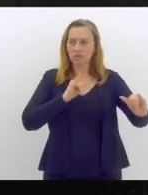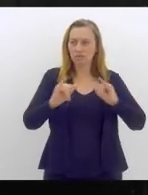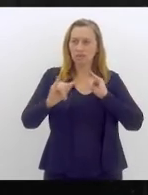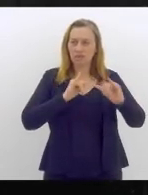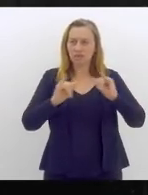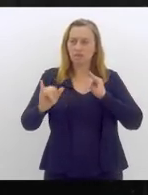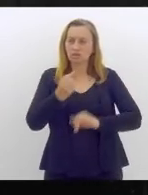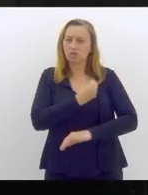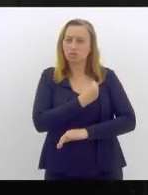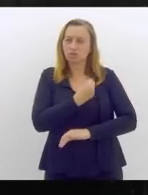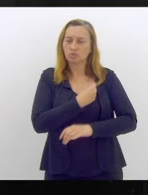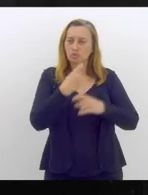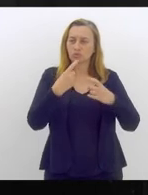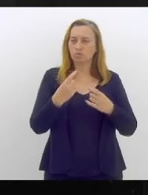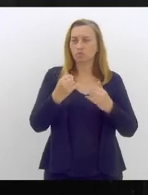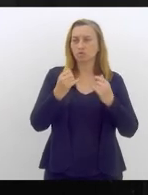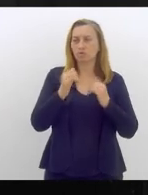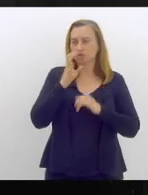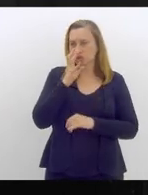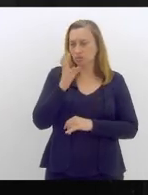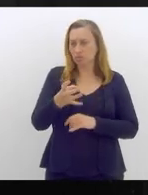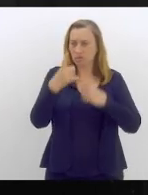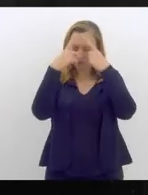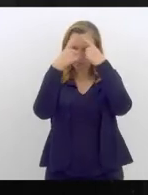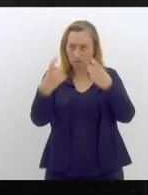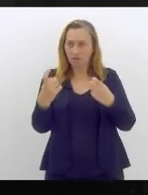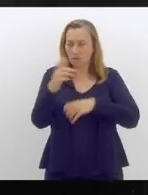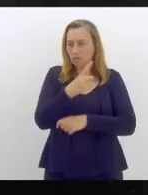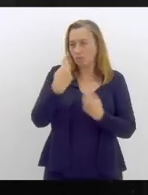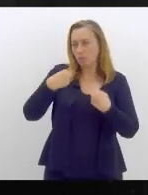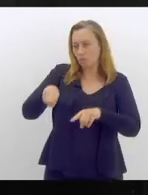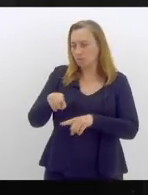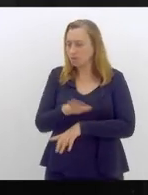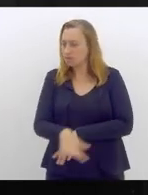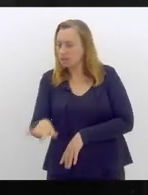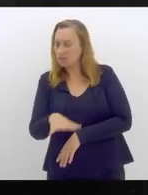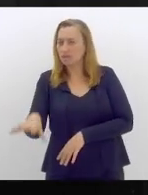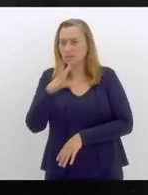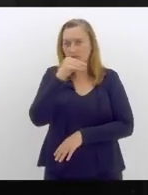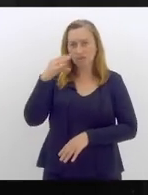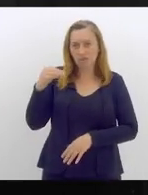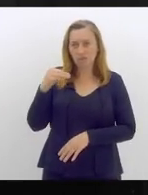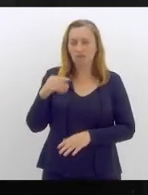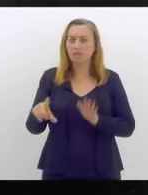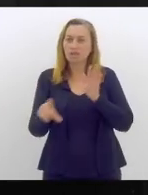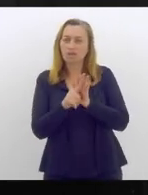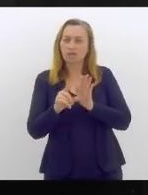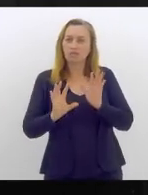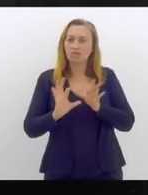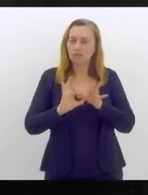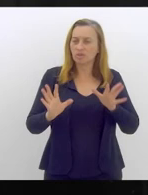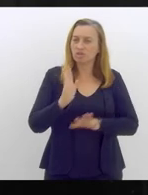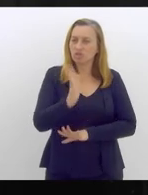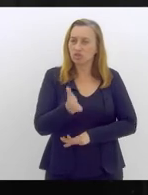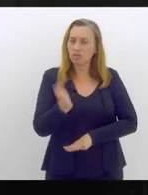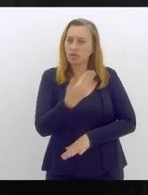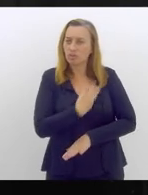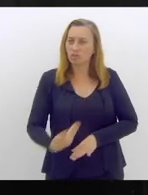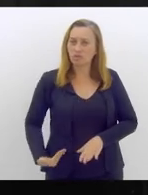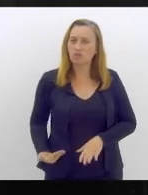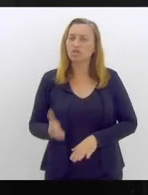denúncia de violência E negligência contra criança e adolescência A lei foi sancionada já pelo Governador